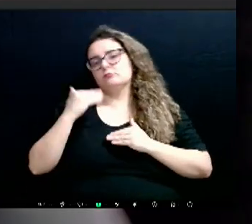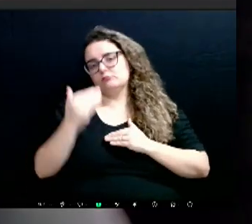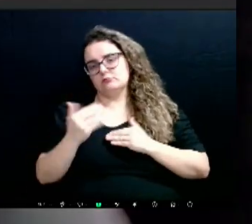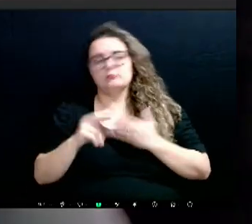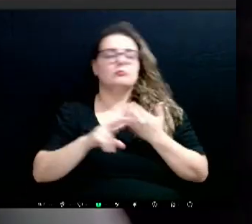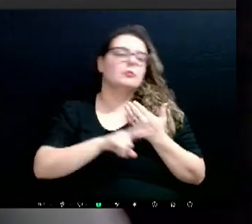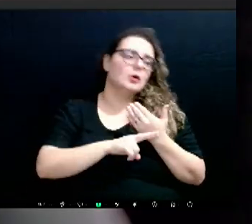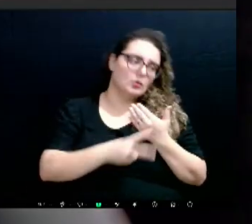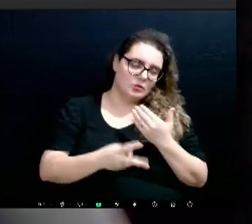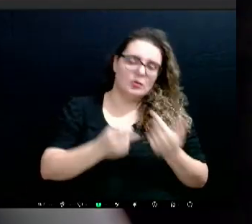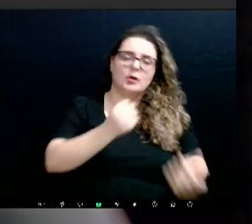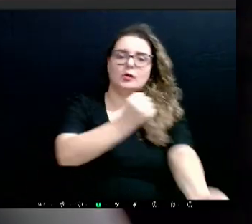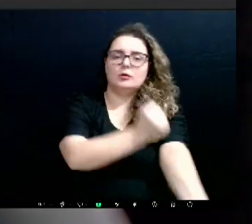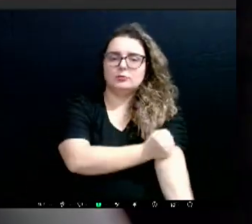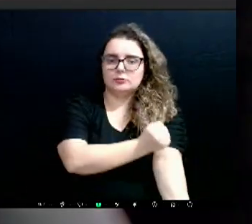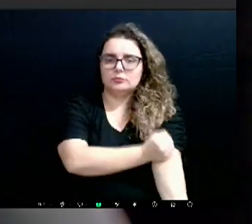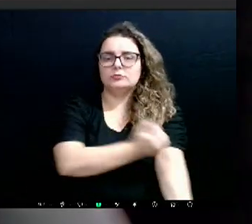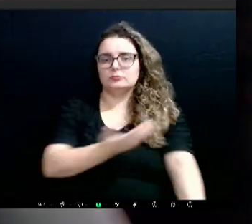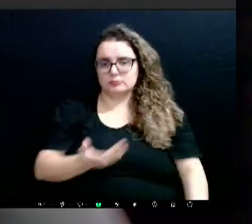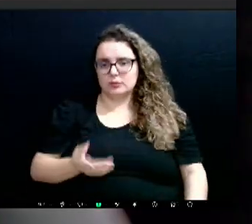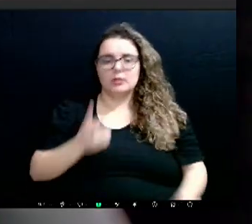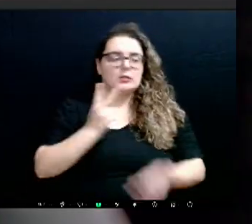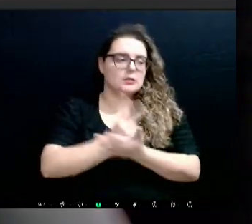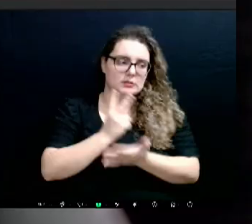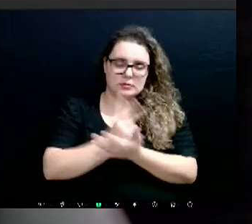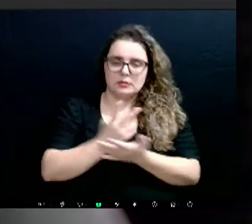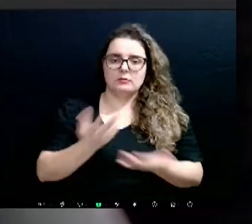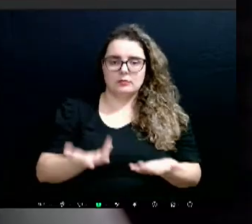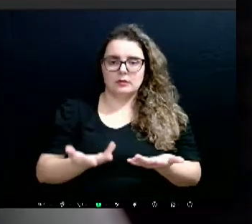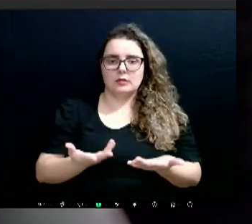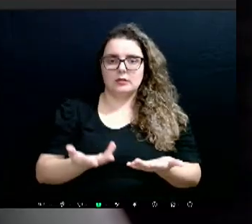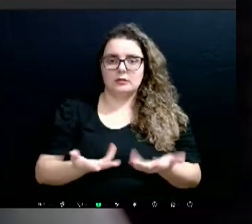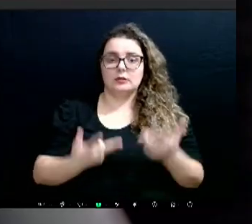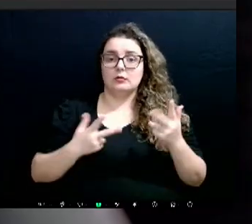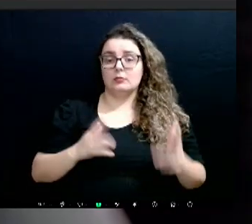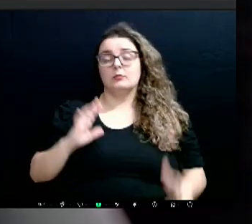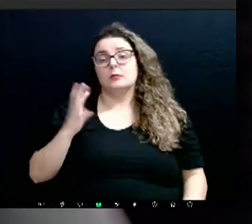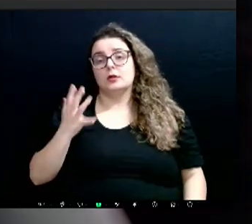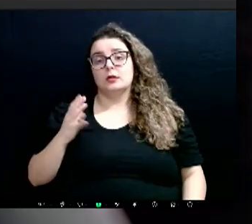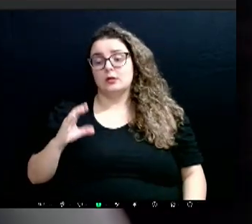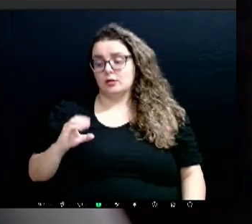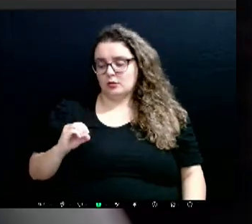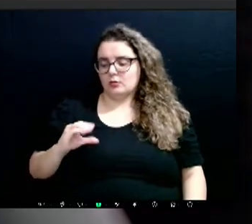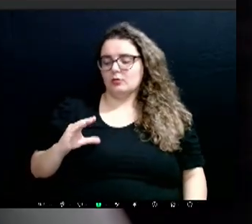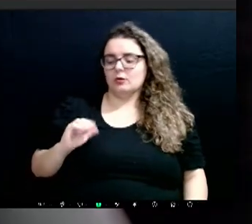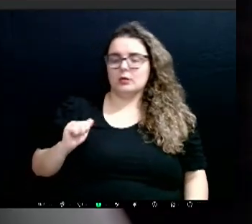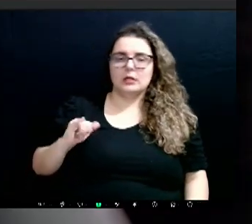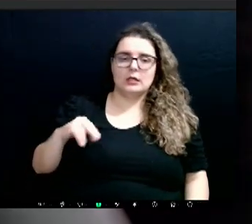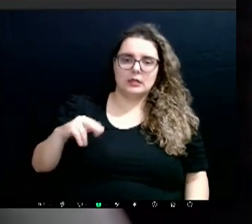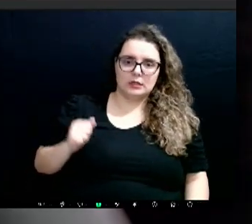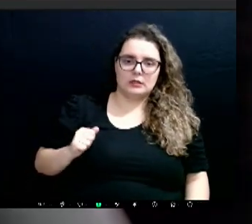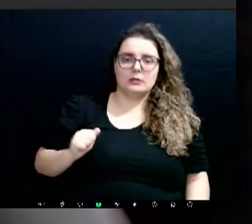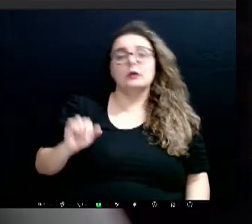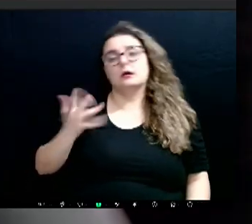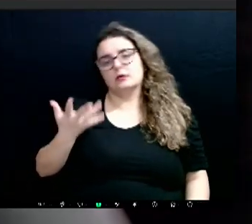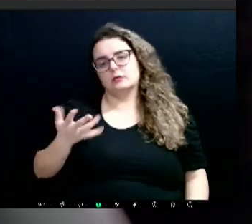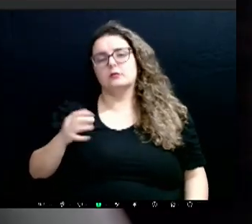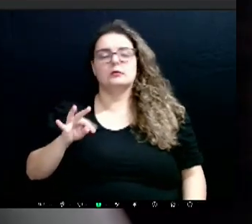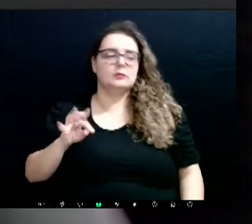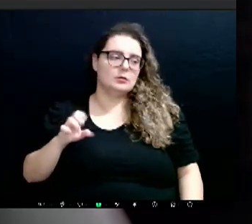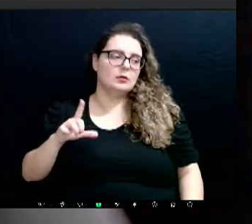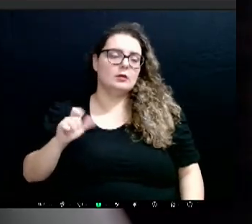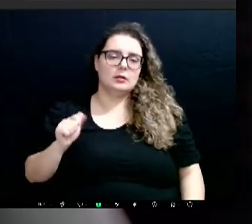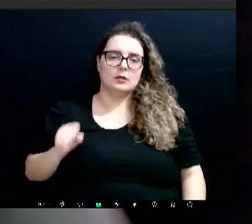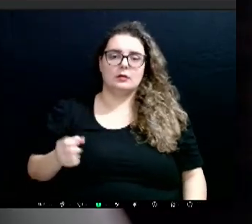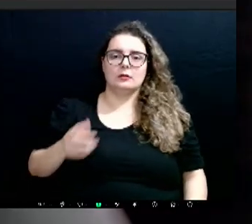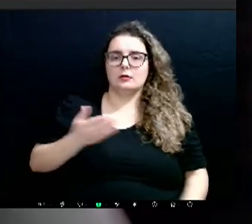vício, e constantemente. Então, assim como acontece na cocaína, ocorre também com as telas. Então, você começa a ver uma